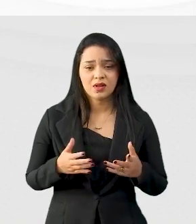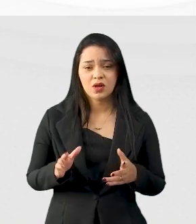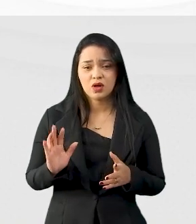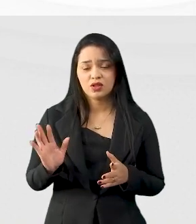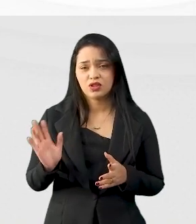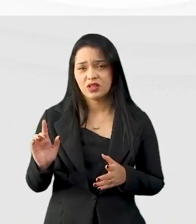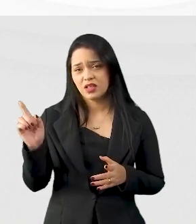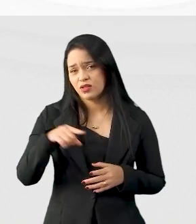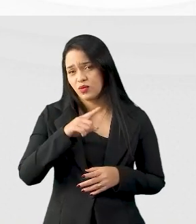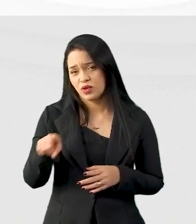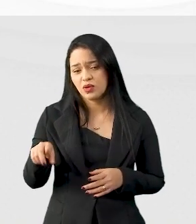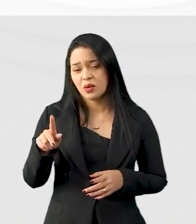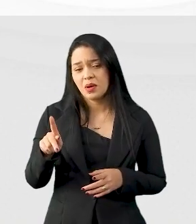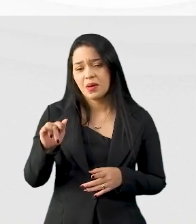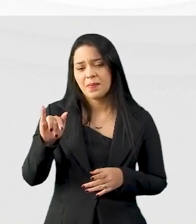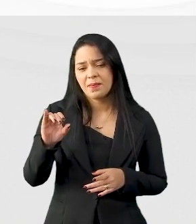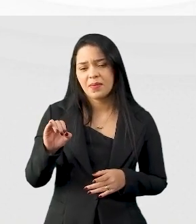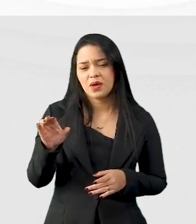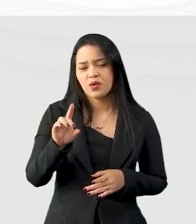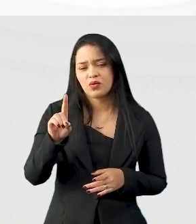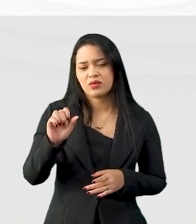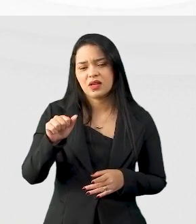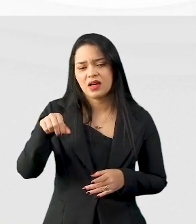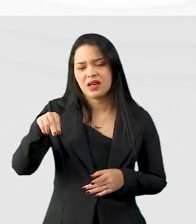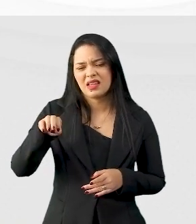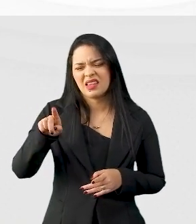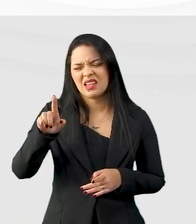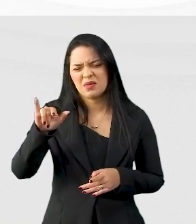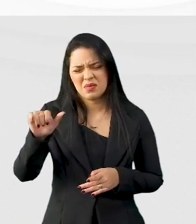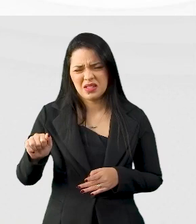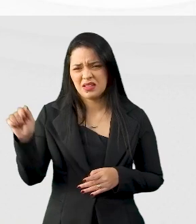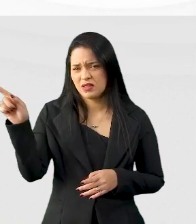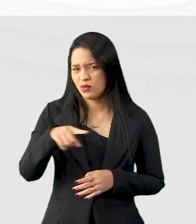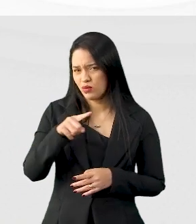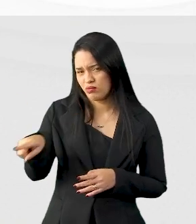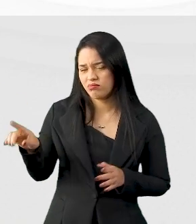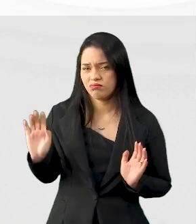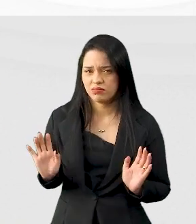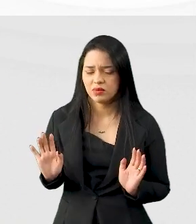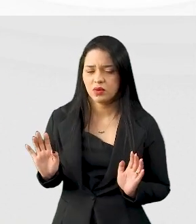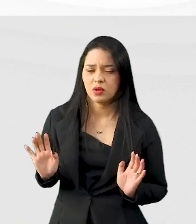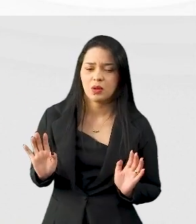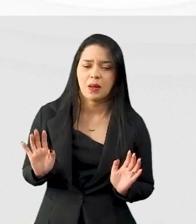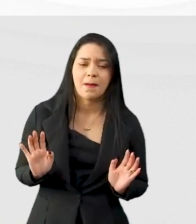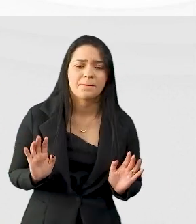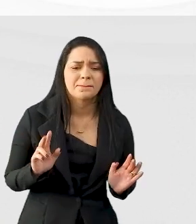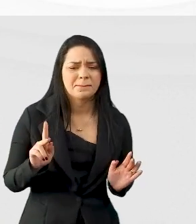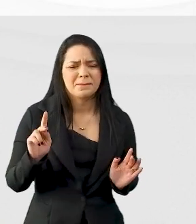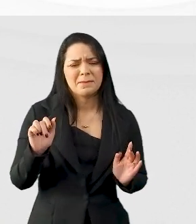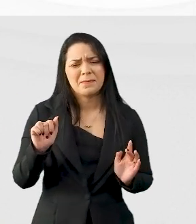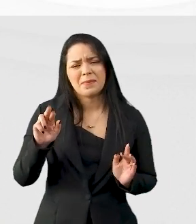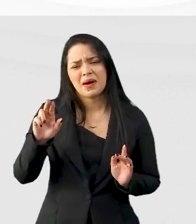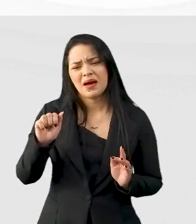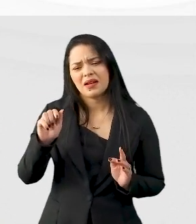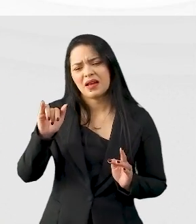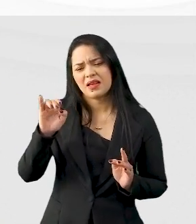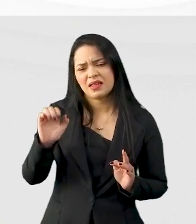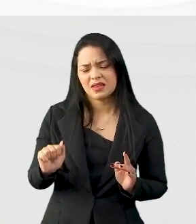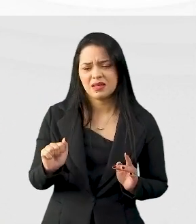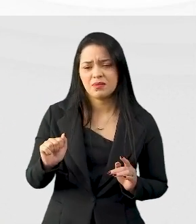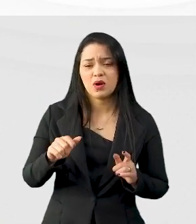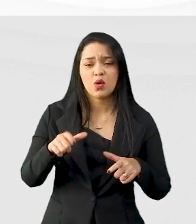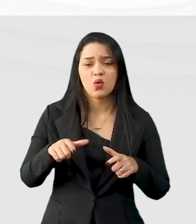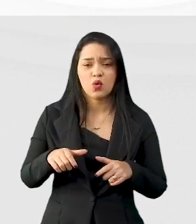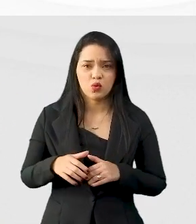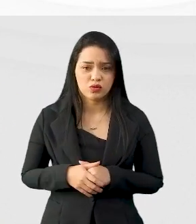está excluído, tá? Então, já marco aqui com você, ó, aqui já foi, né? Paraíba, gente, vamos identificar, a Paraíba está